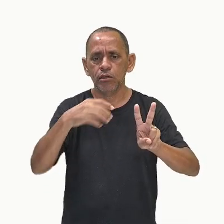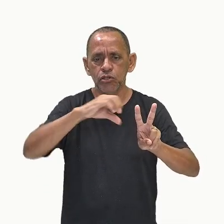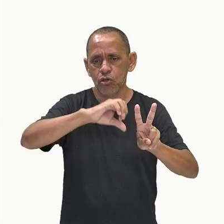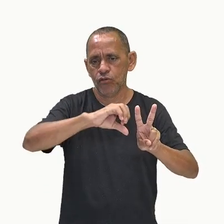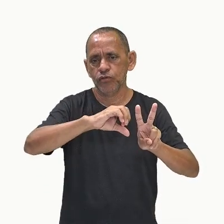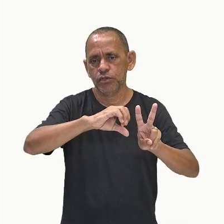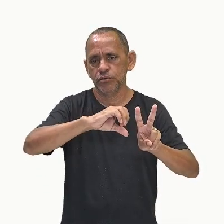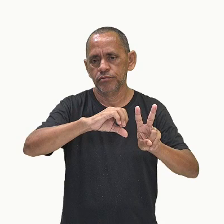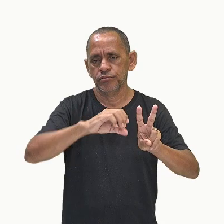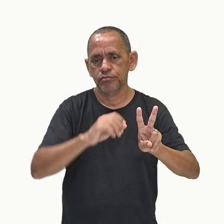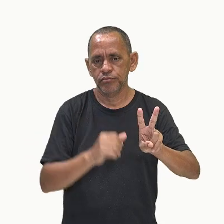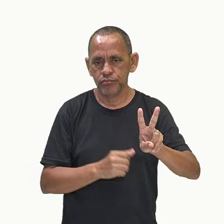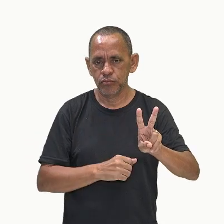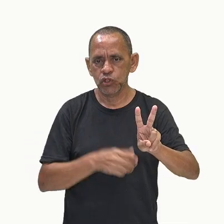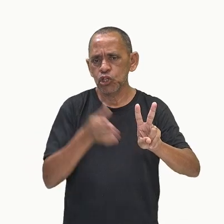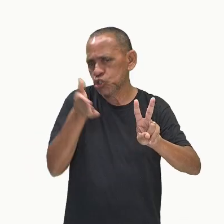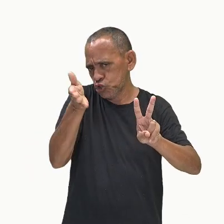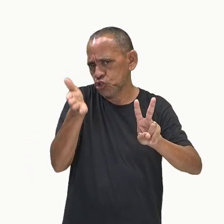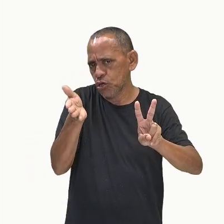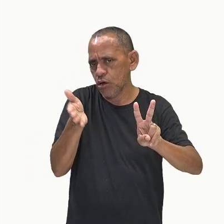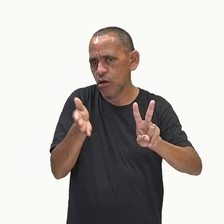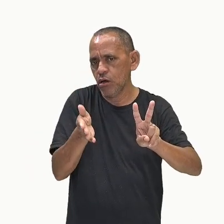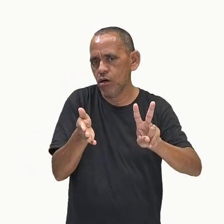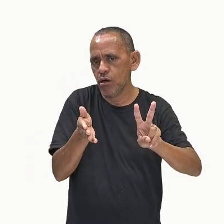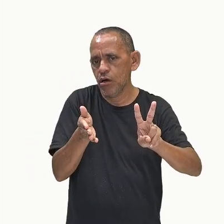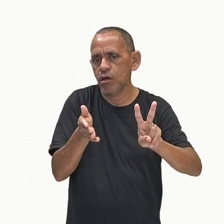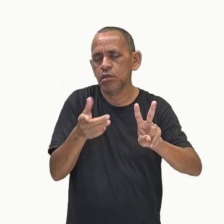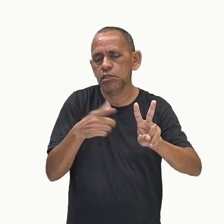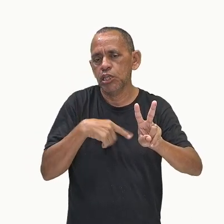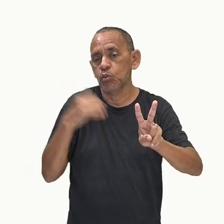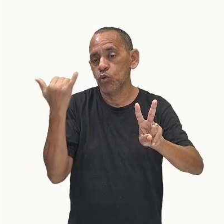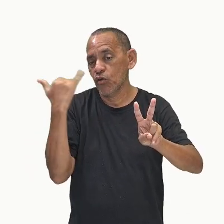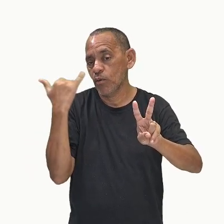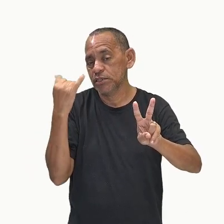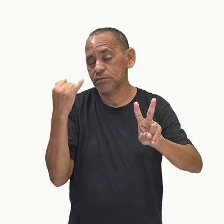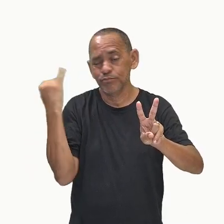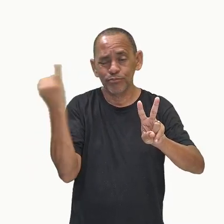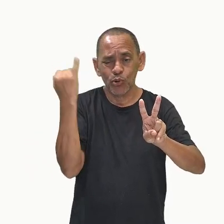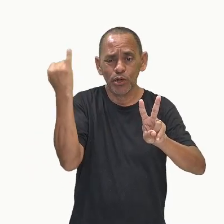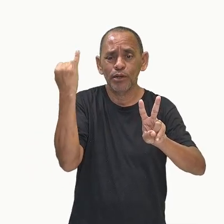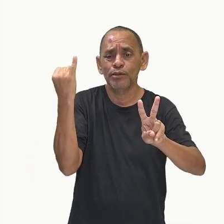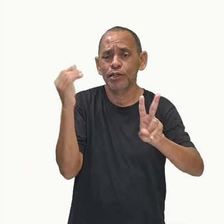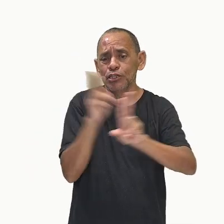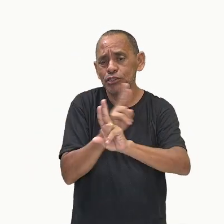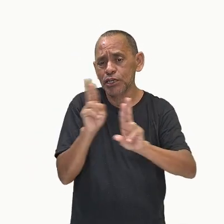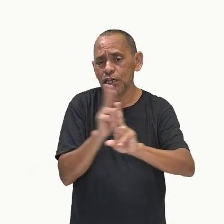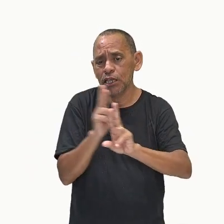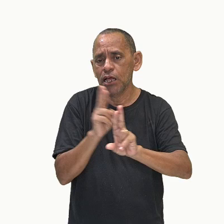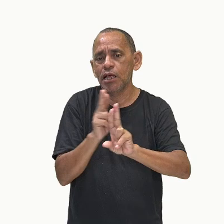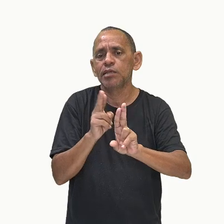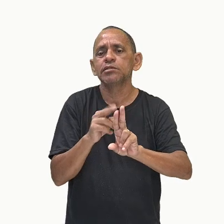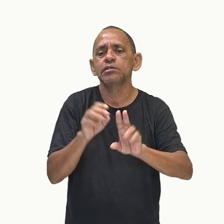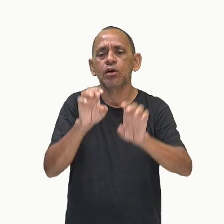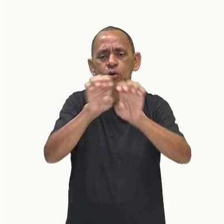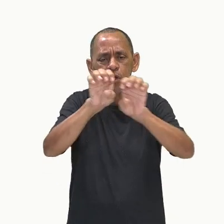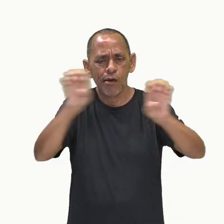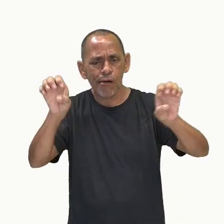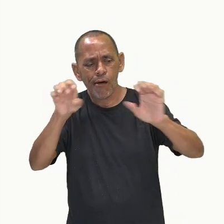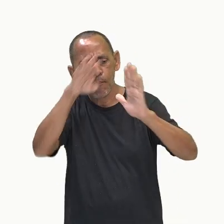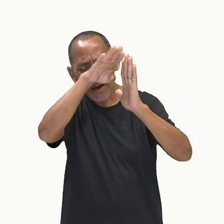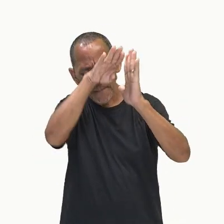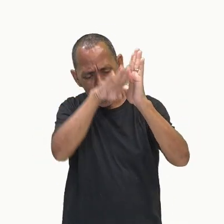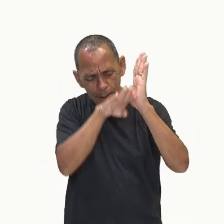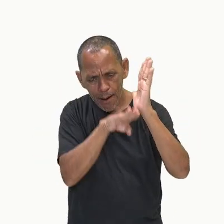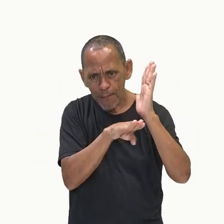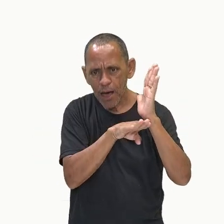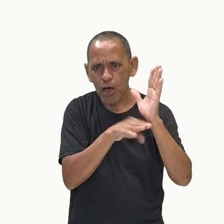Agora, nós já temos, né, uma informação muito importante em relação à classificação desse